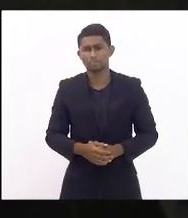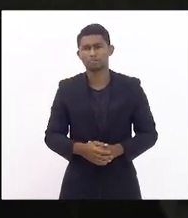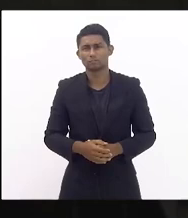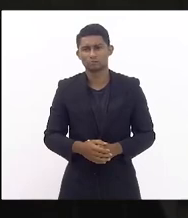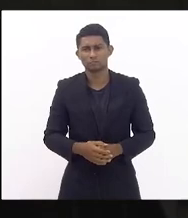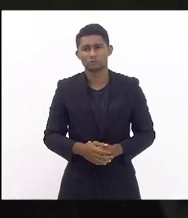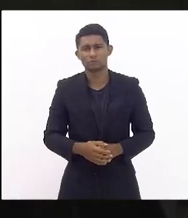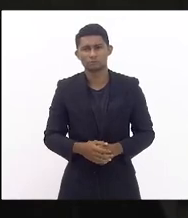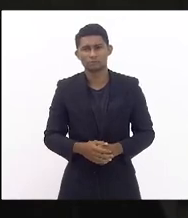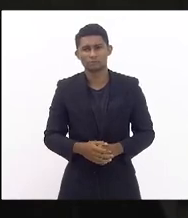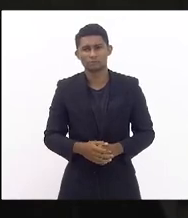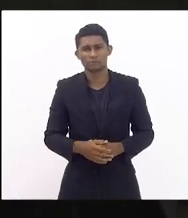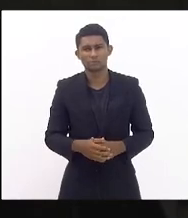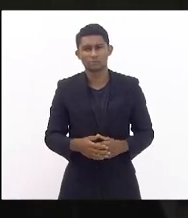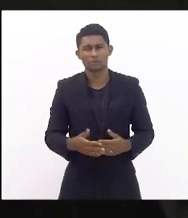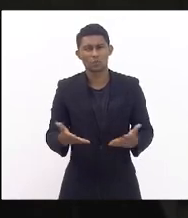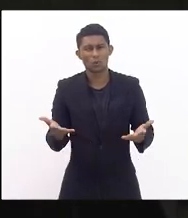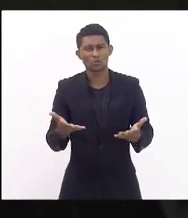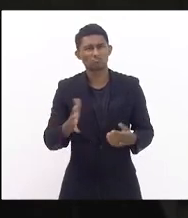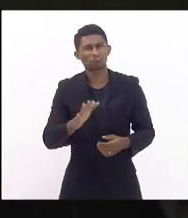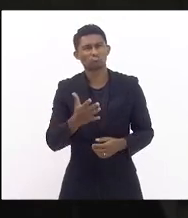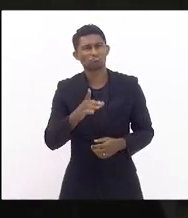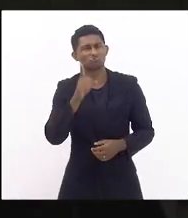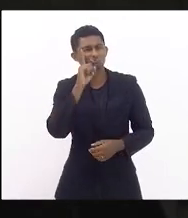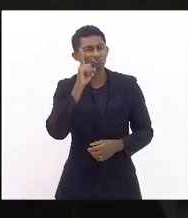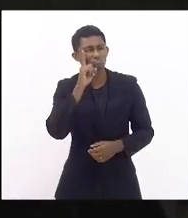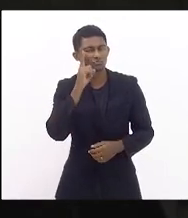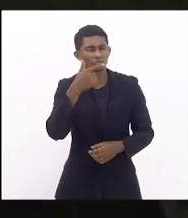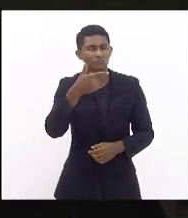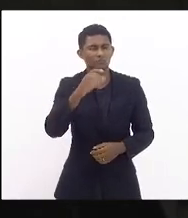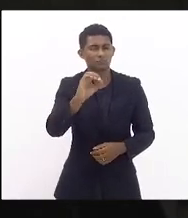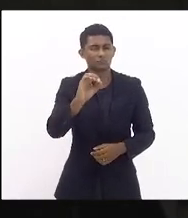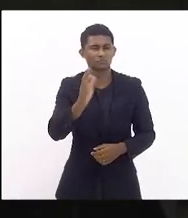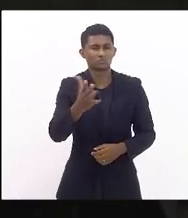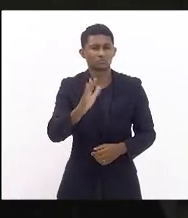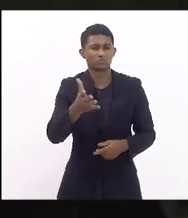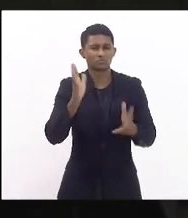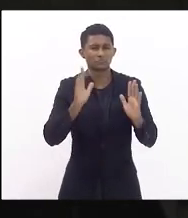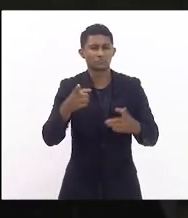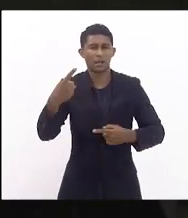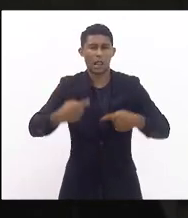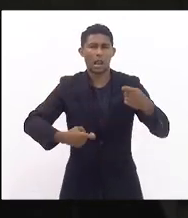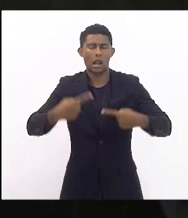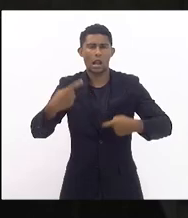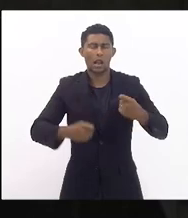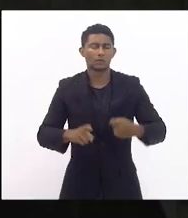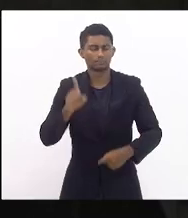salvo erro de memória, hoje já deve ser o 20º dia, por aí. Algo